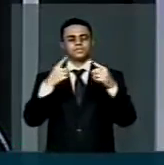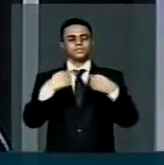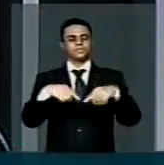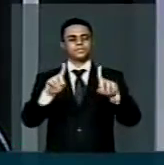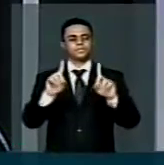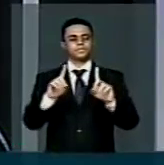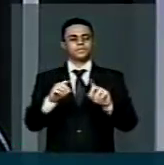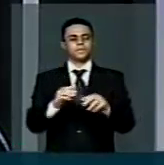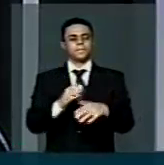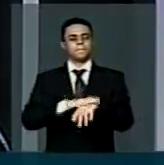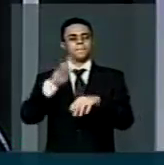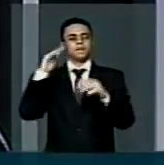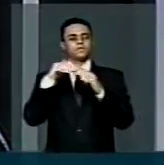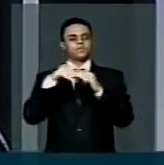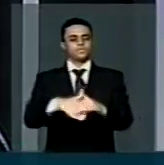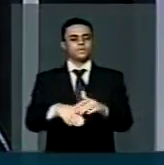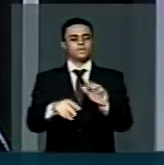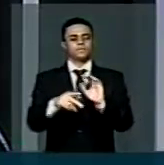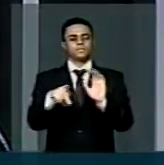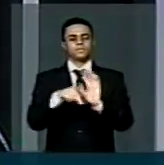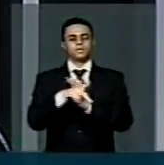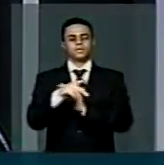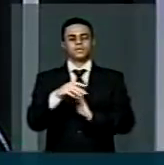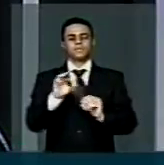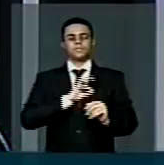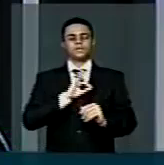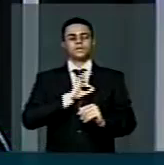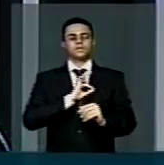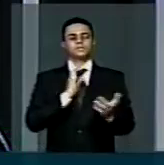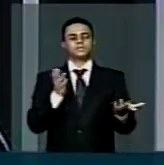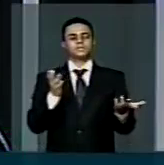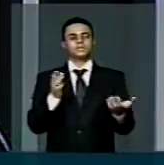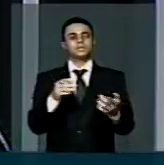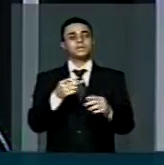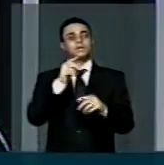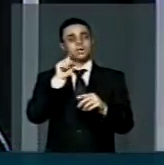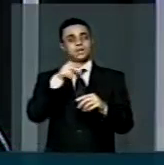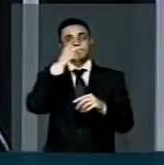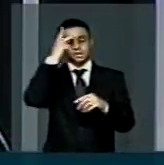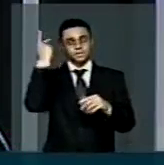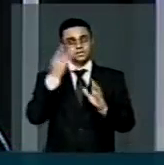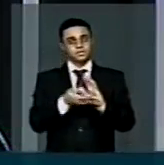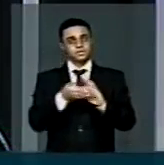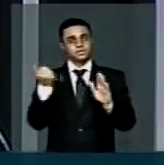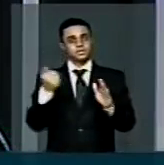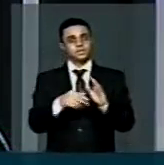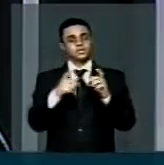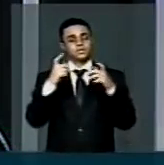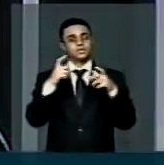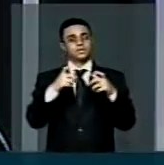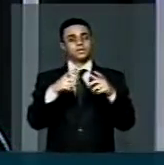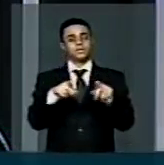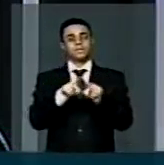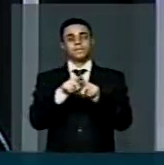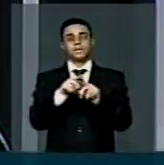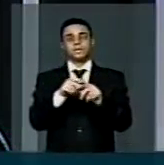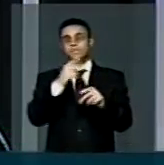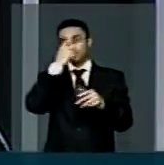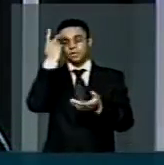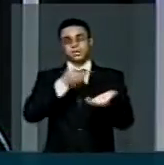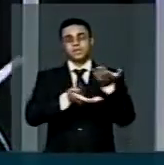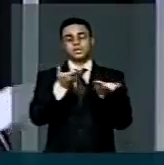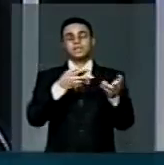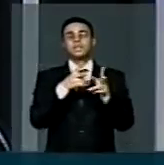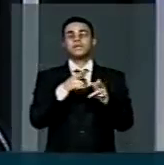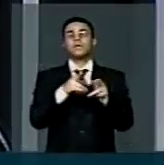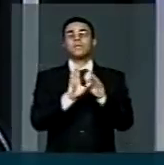destratados, mais humilhados pela polícia. São esses que estão sofrendo com remoções a toque de caixa e sendo tratados como bandidos, até que